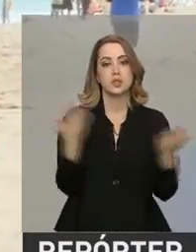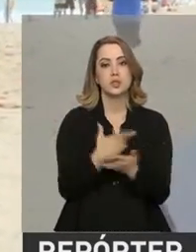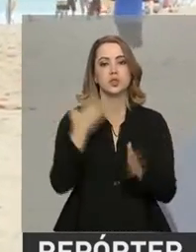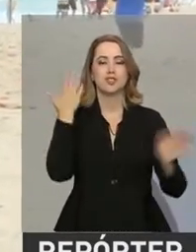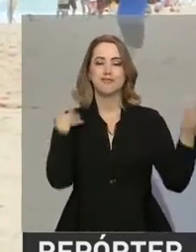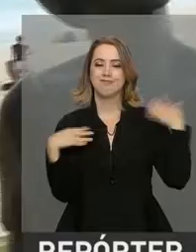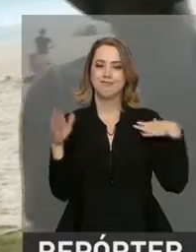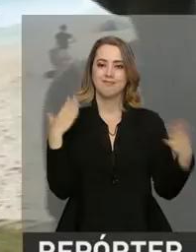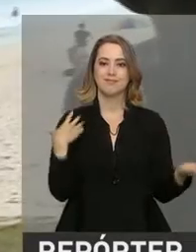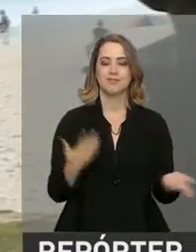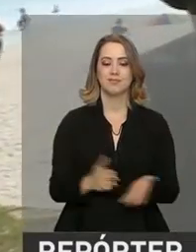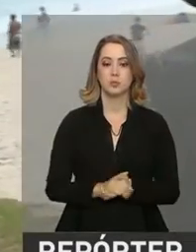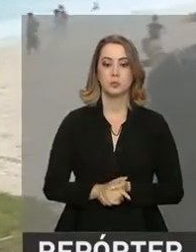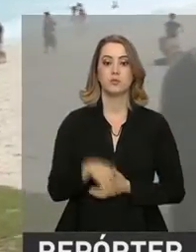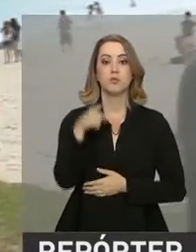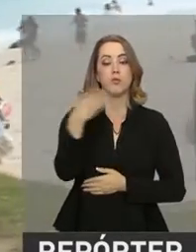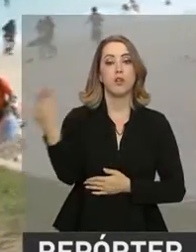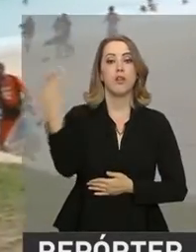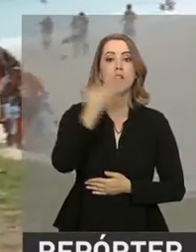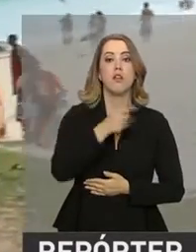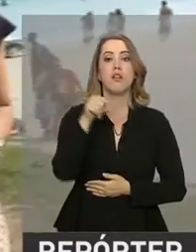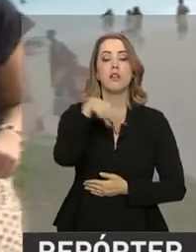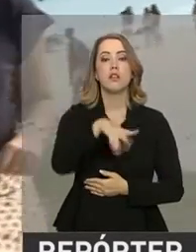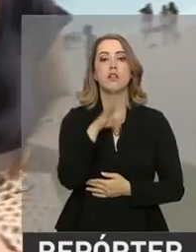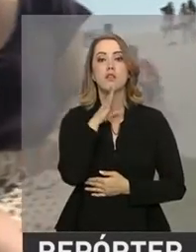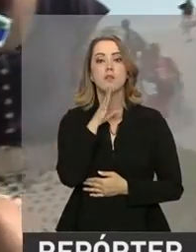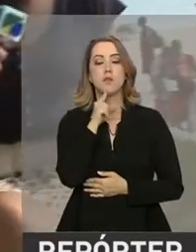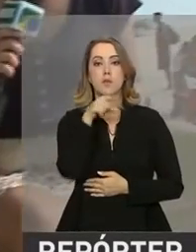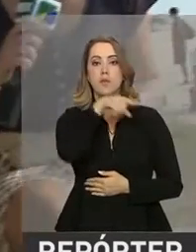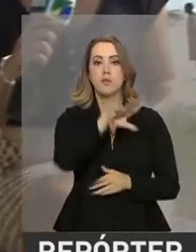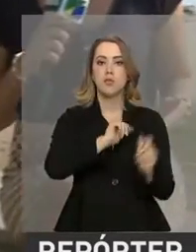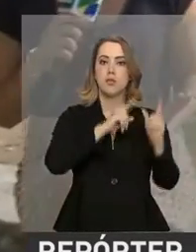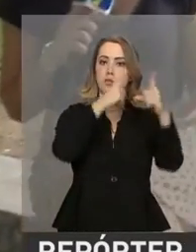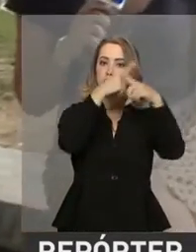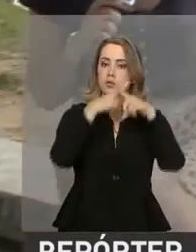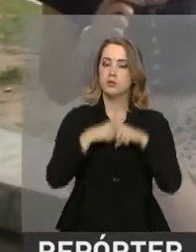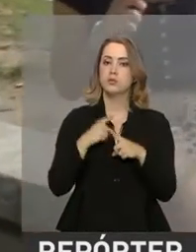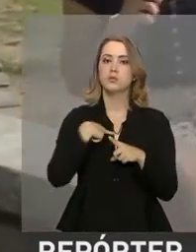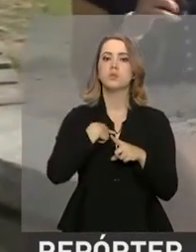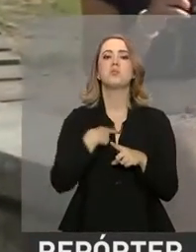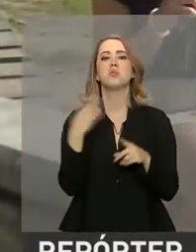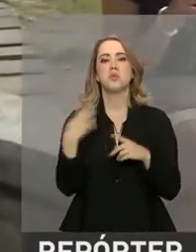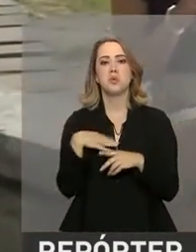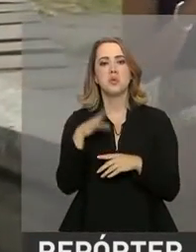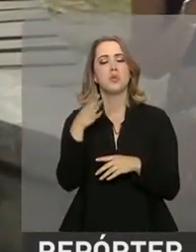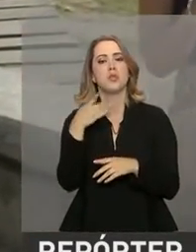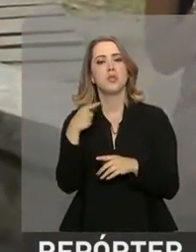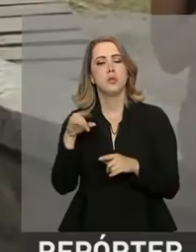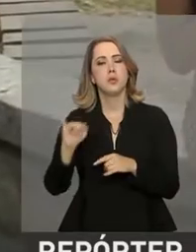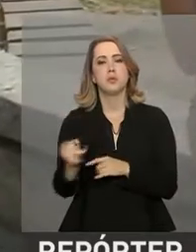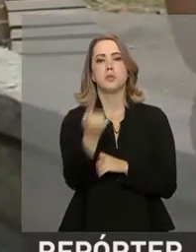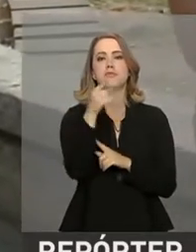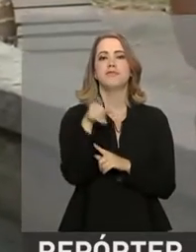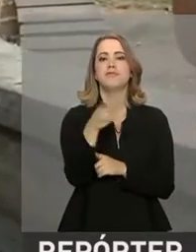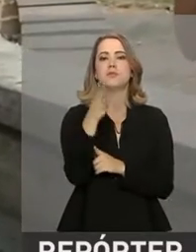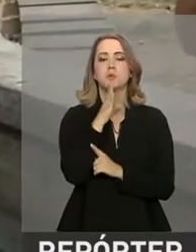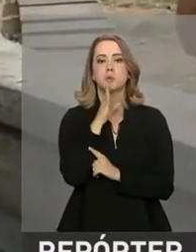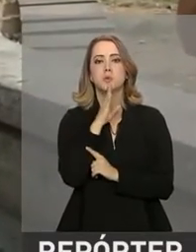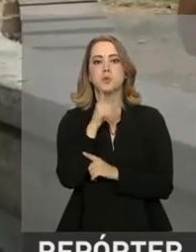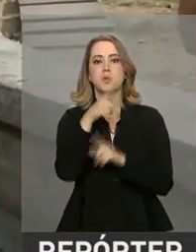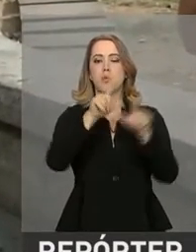aproveitando para passear aqui e quem vai ao Rio de Janeiro para acompanhar as competições aproveitou para conhecer os cartões postais da cidade